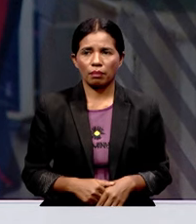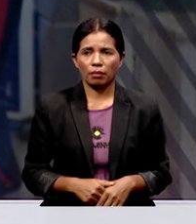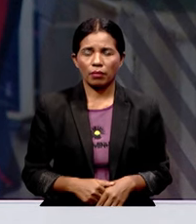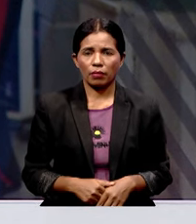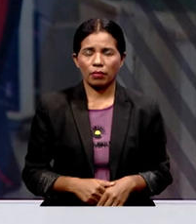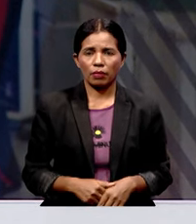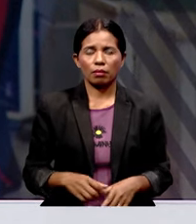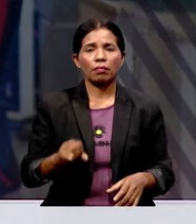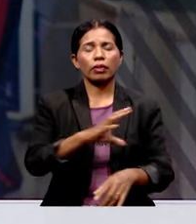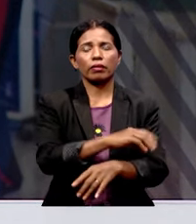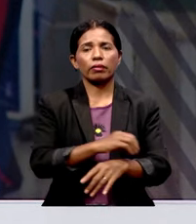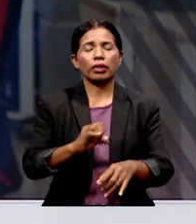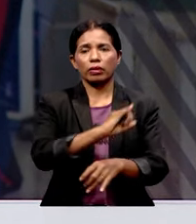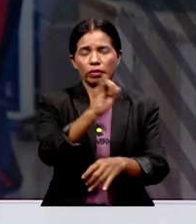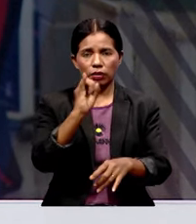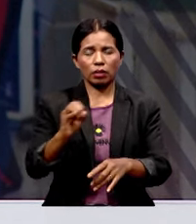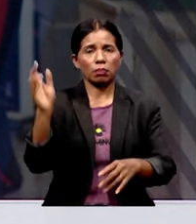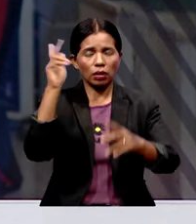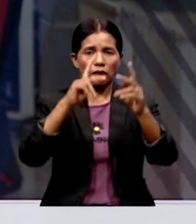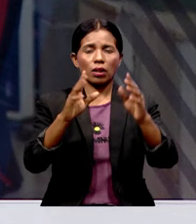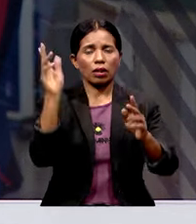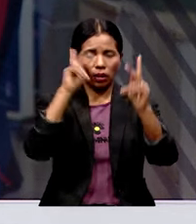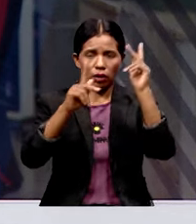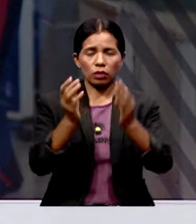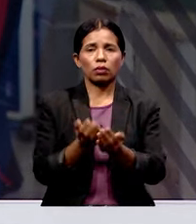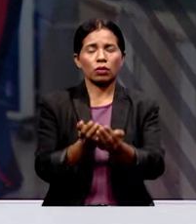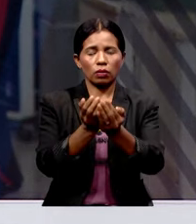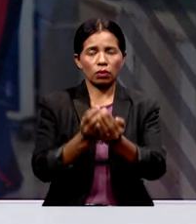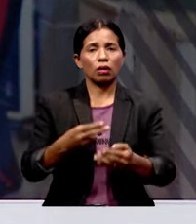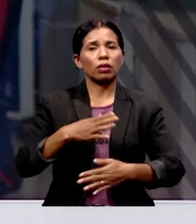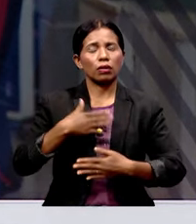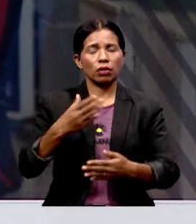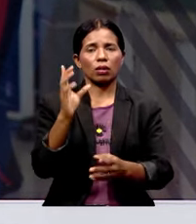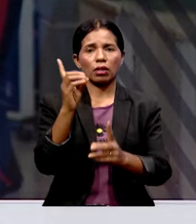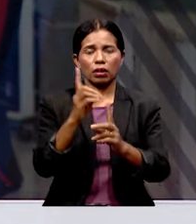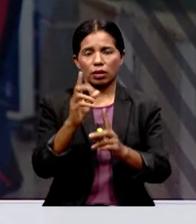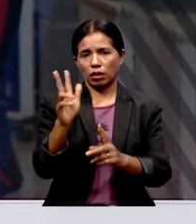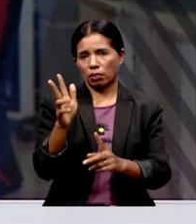Prazuba investigação caso Rohak Solok se rela lorong 50.